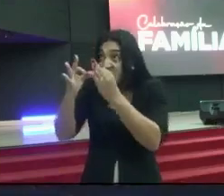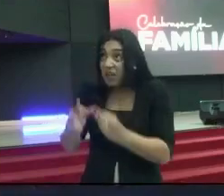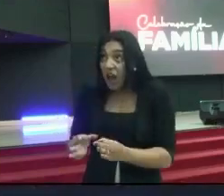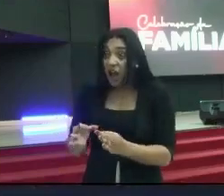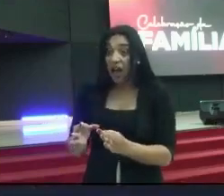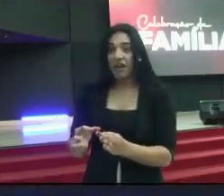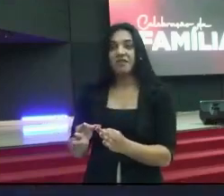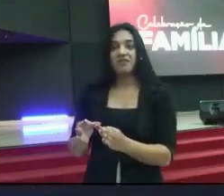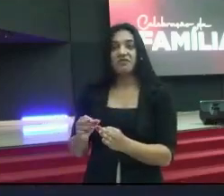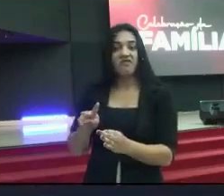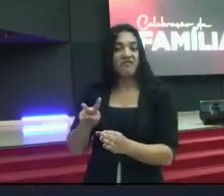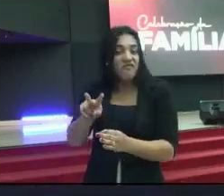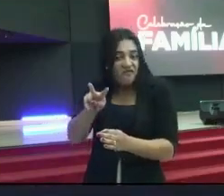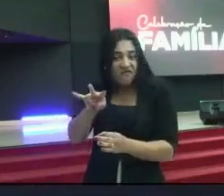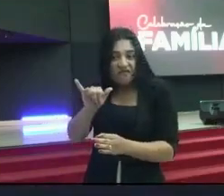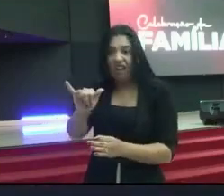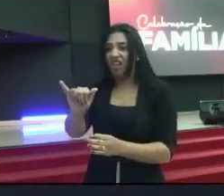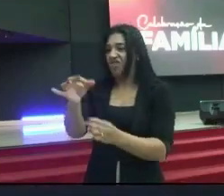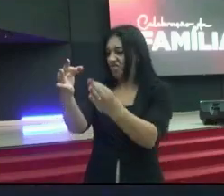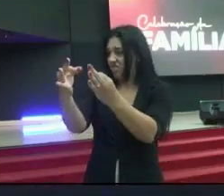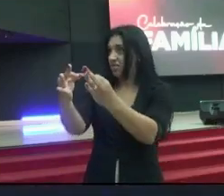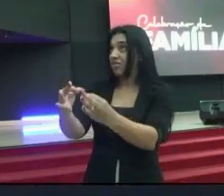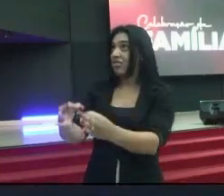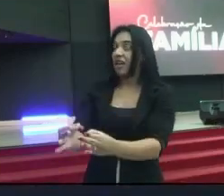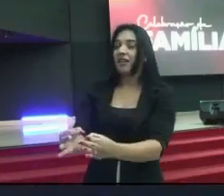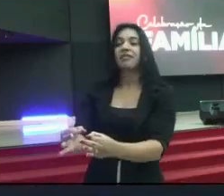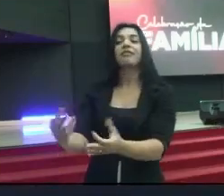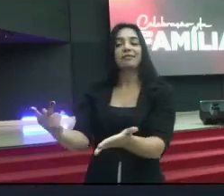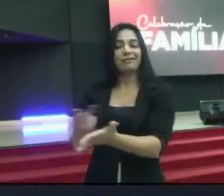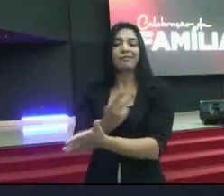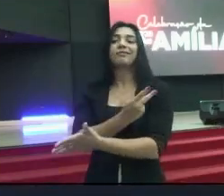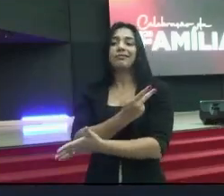bonitinho, vai dar tudo certinho.